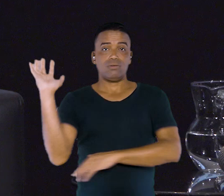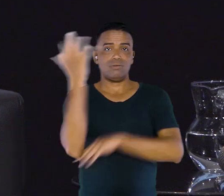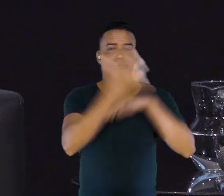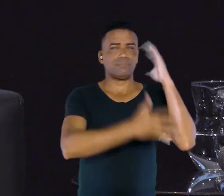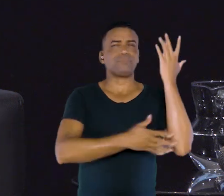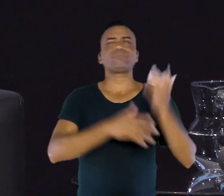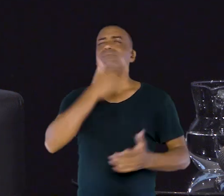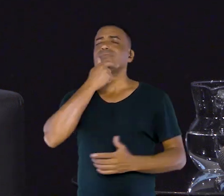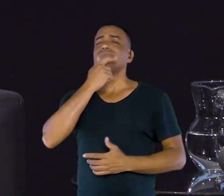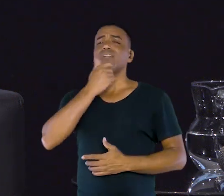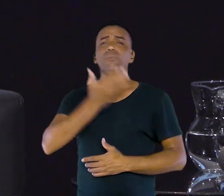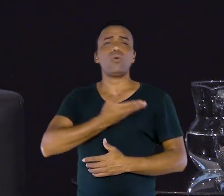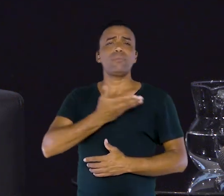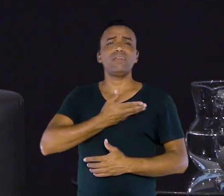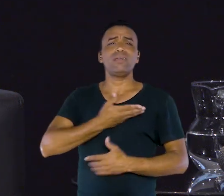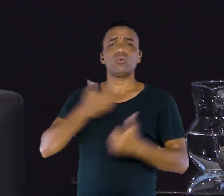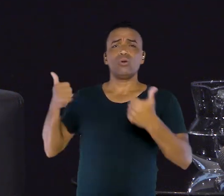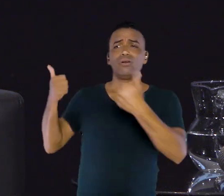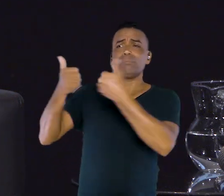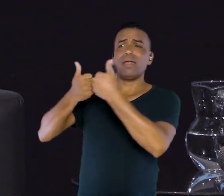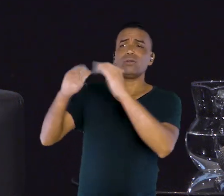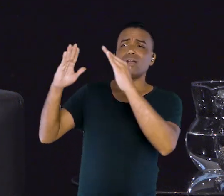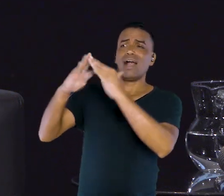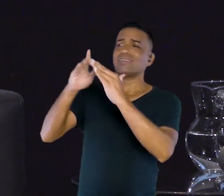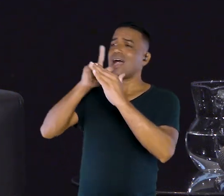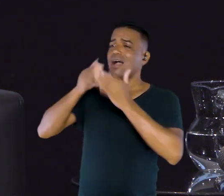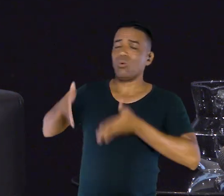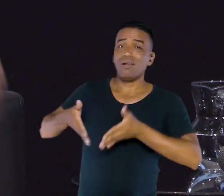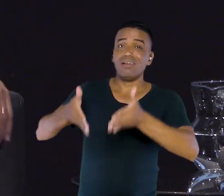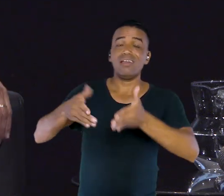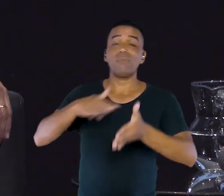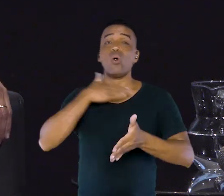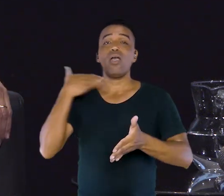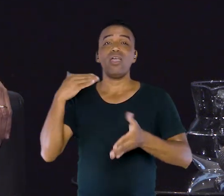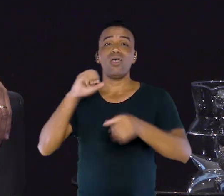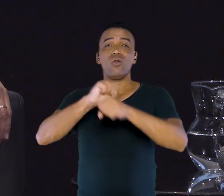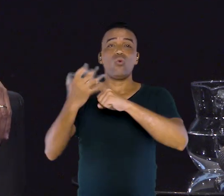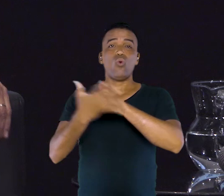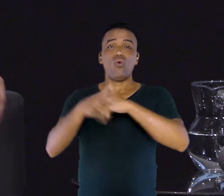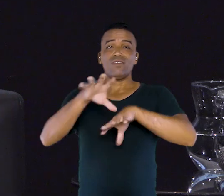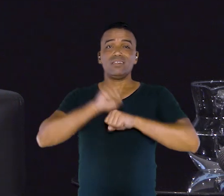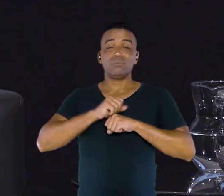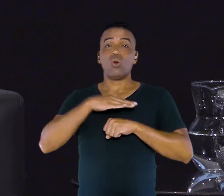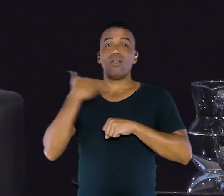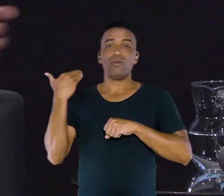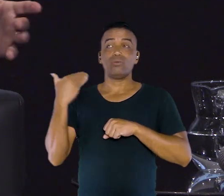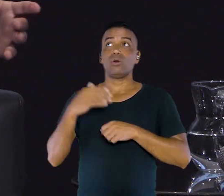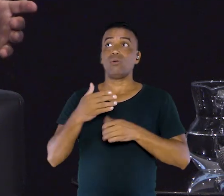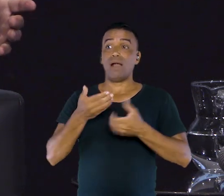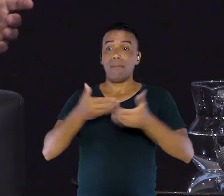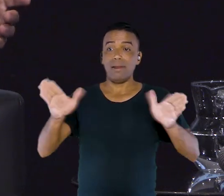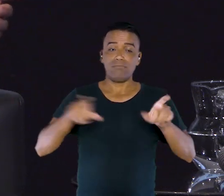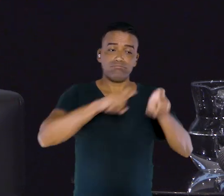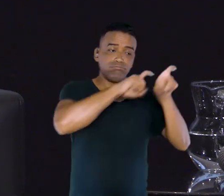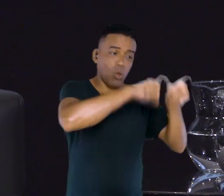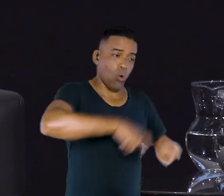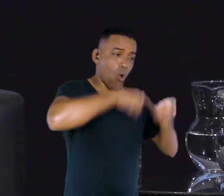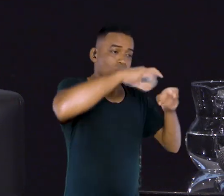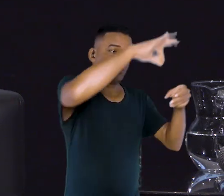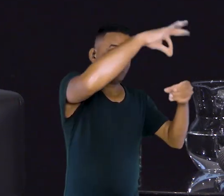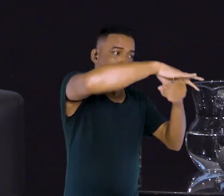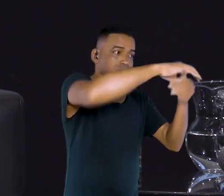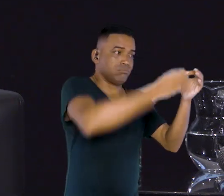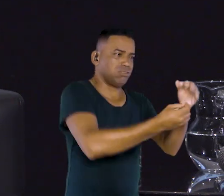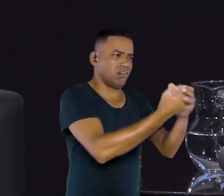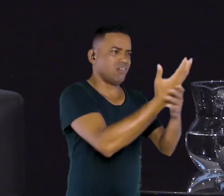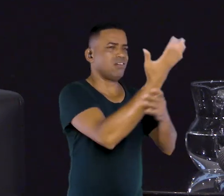meu, ele era ribeirinho lá do Rio Solimões, seu Bené, morreu de Covid, e ele me dizia, toda vez que ele abria uma roça,